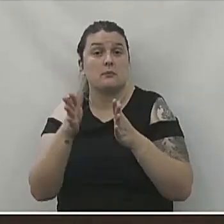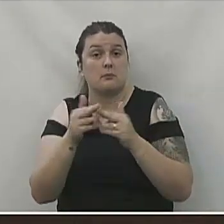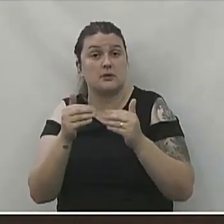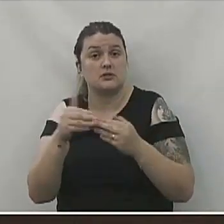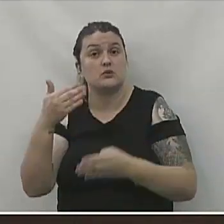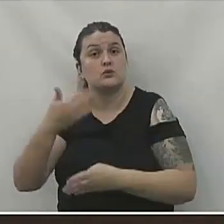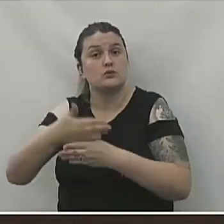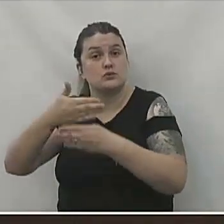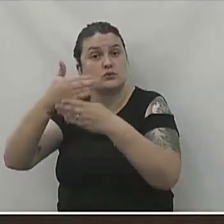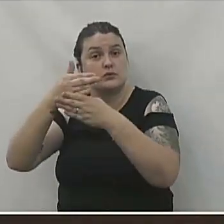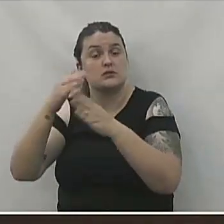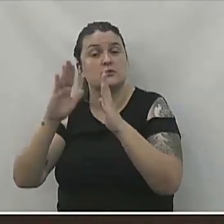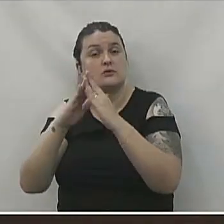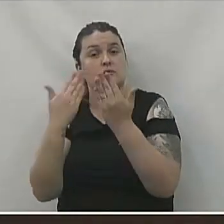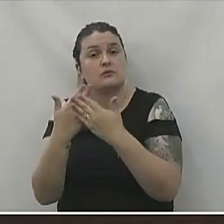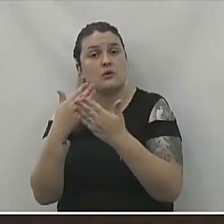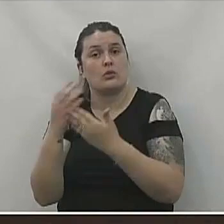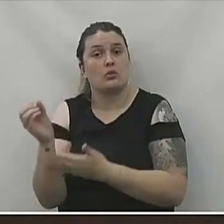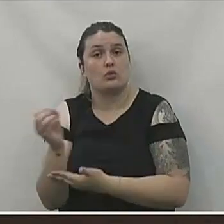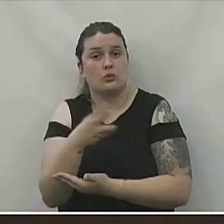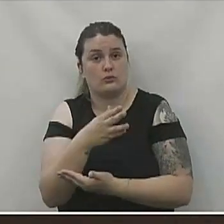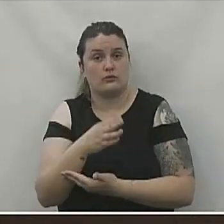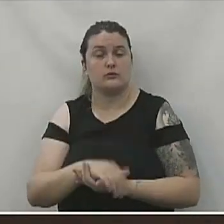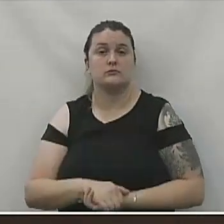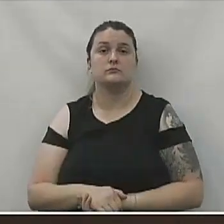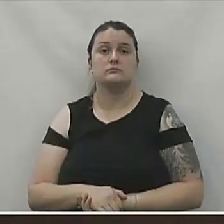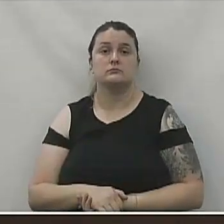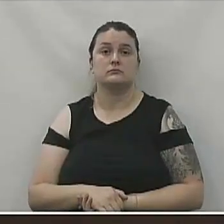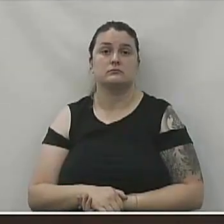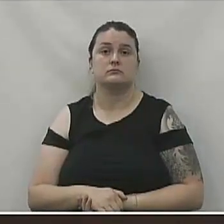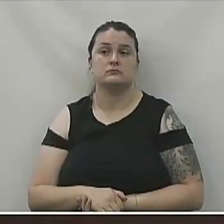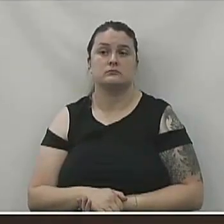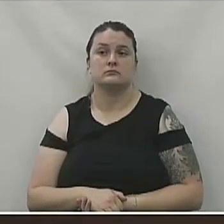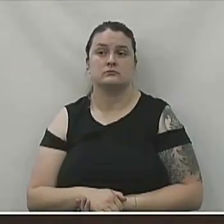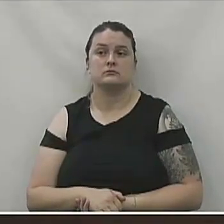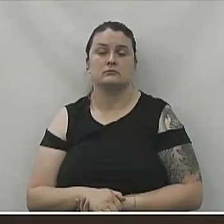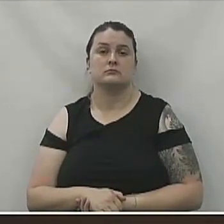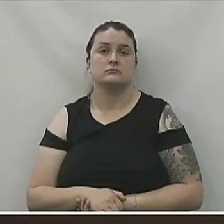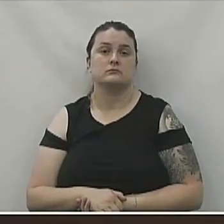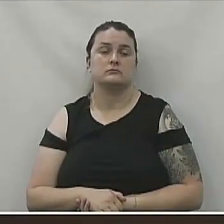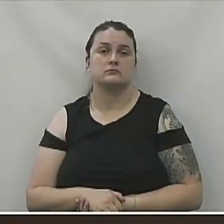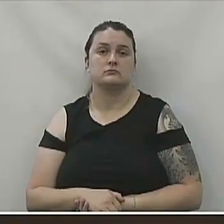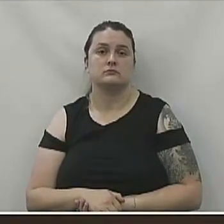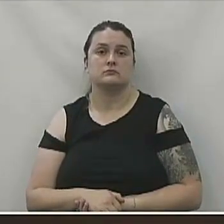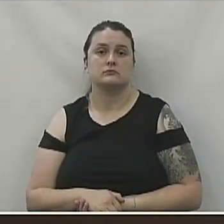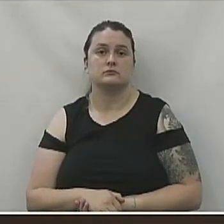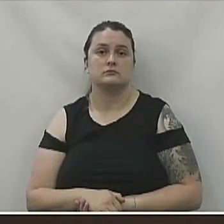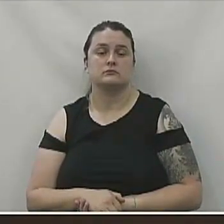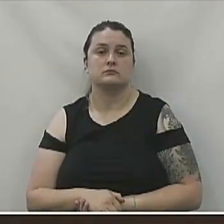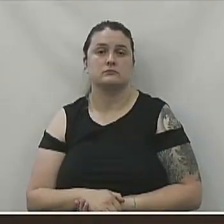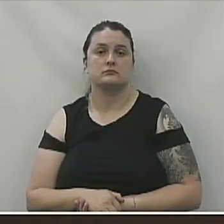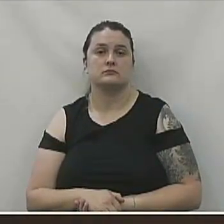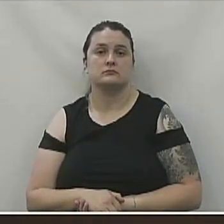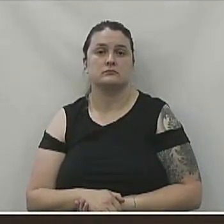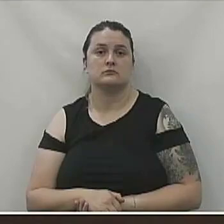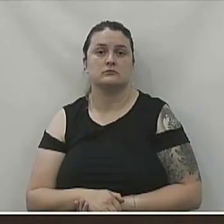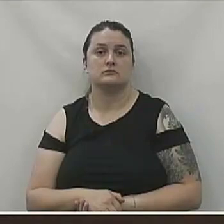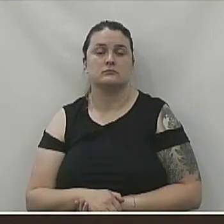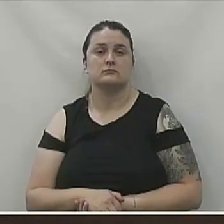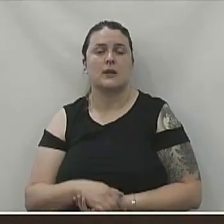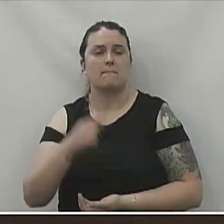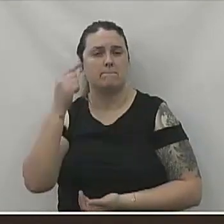solicitação aí para para aquisição desse terreno e futuramente a gente pensar aí um projeto bem bacana